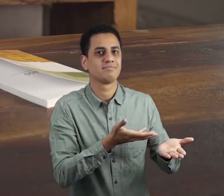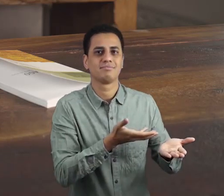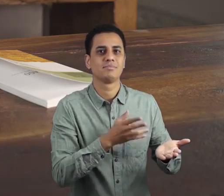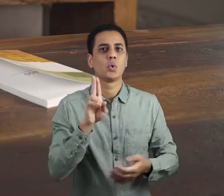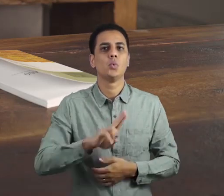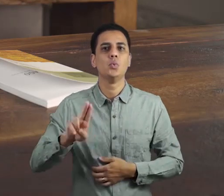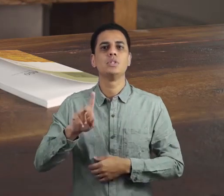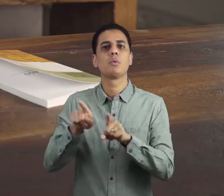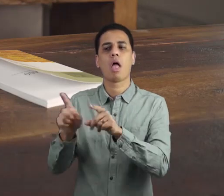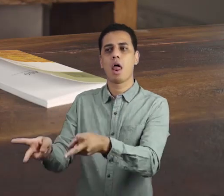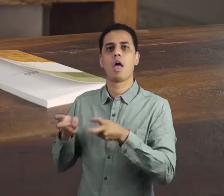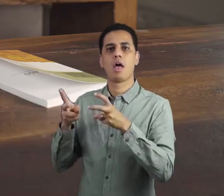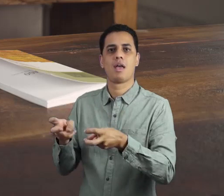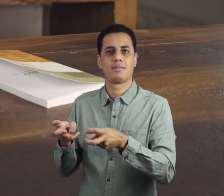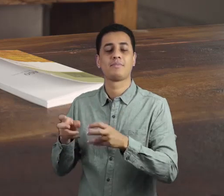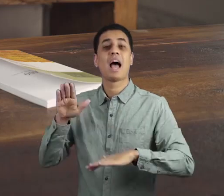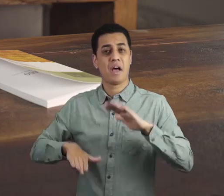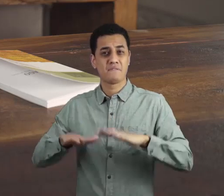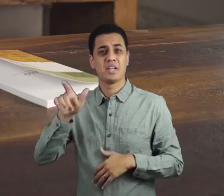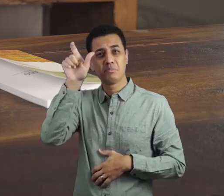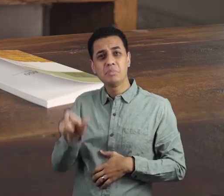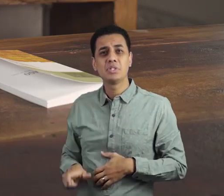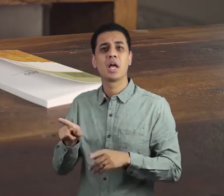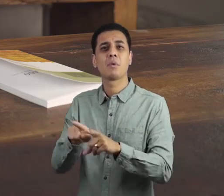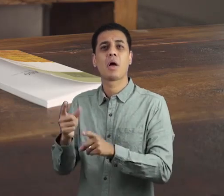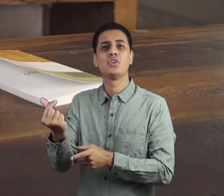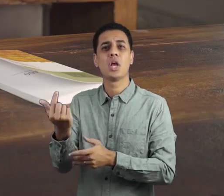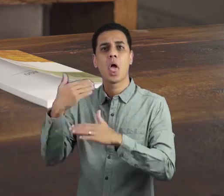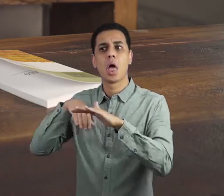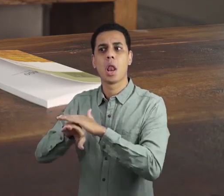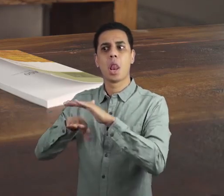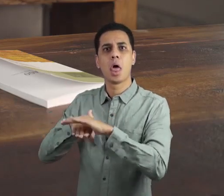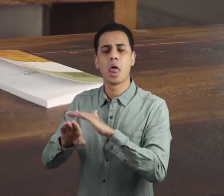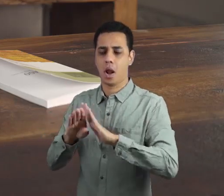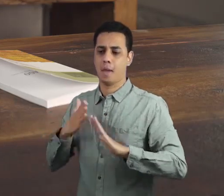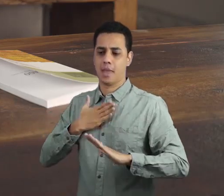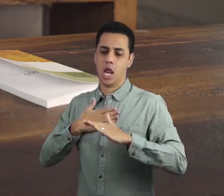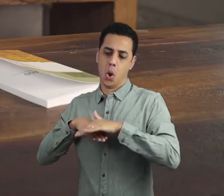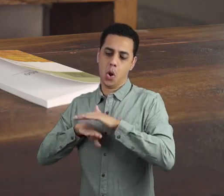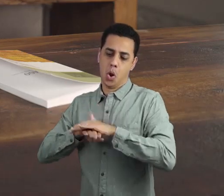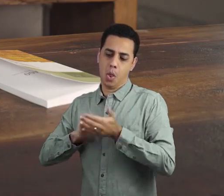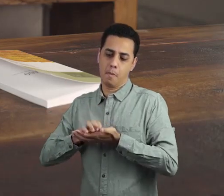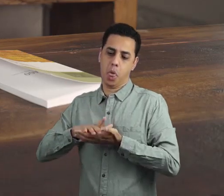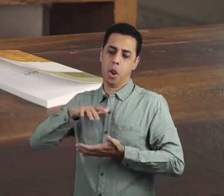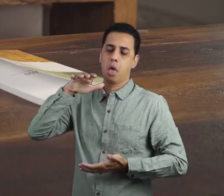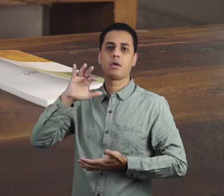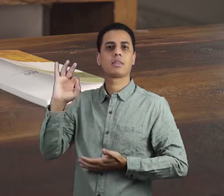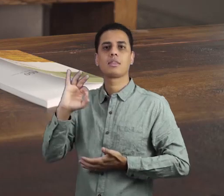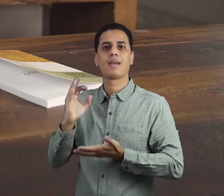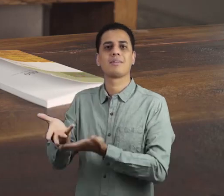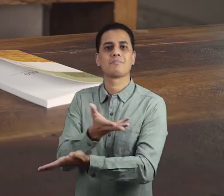o mal de acumular riquezas ao invés de generosamente repartir as riquezas. Há um